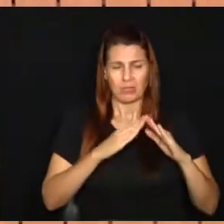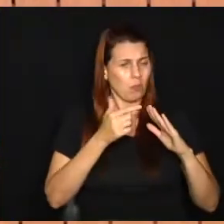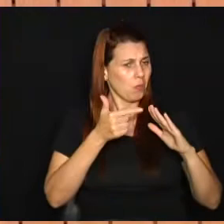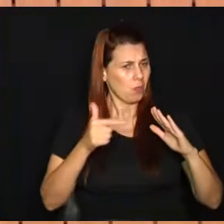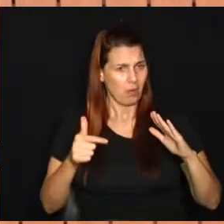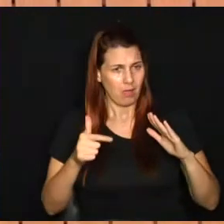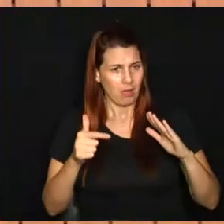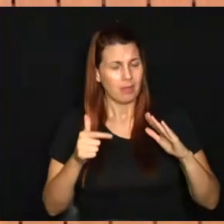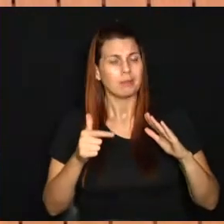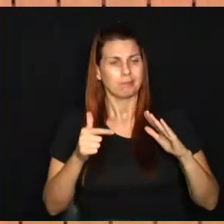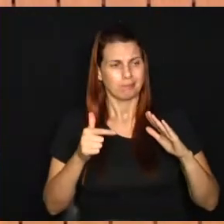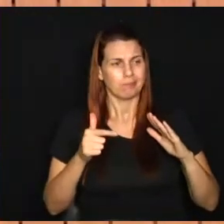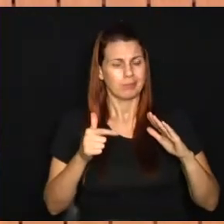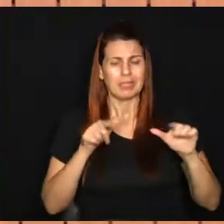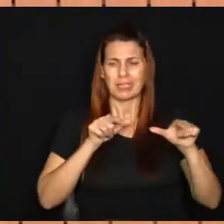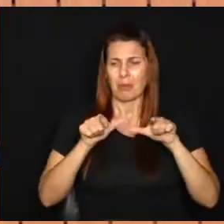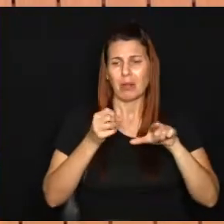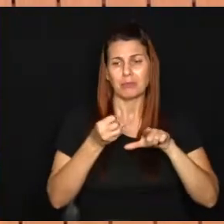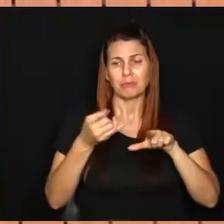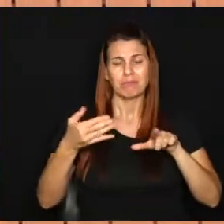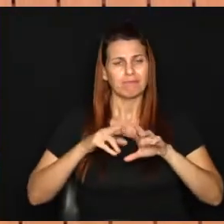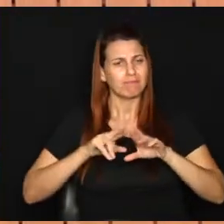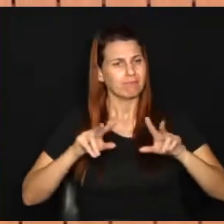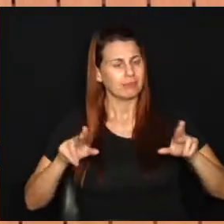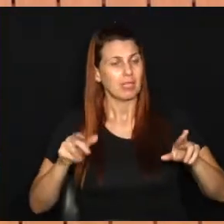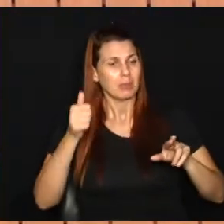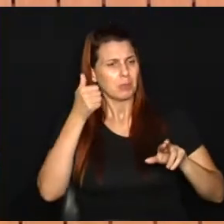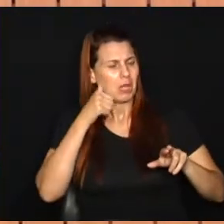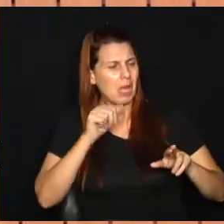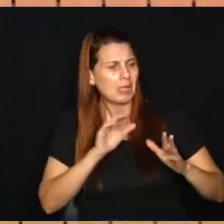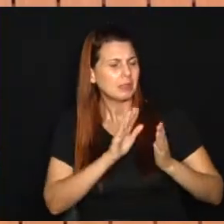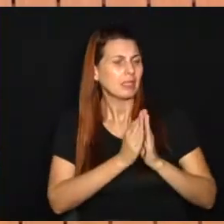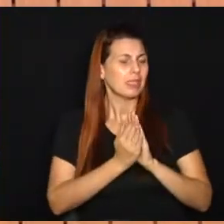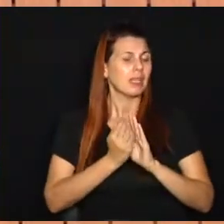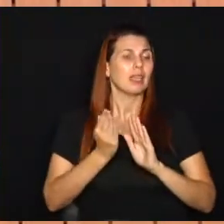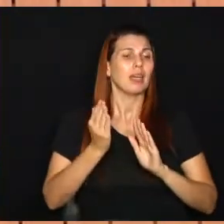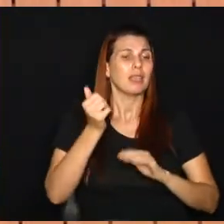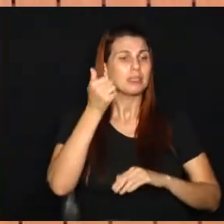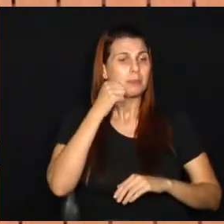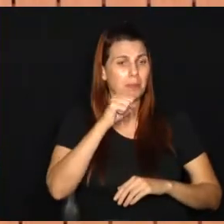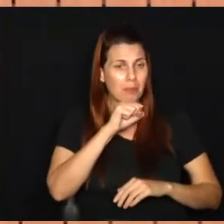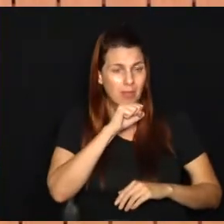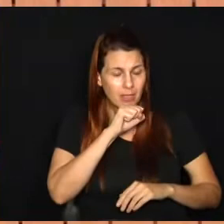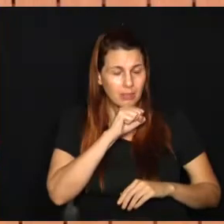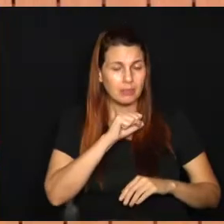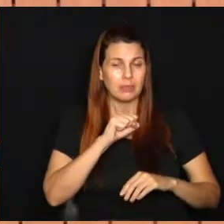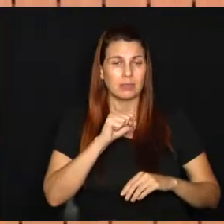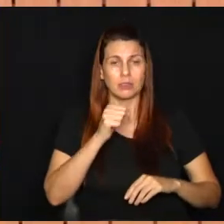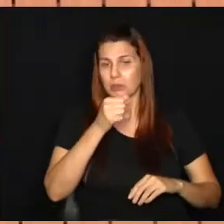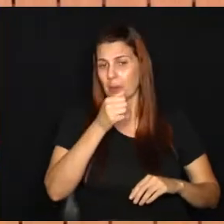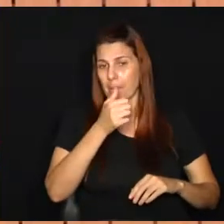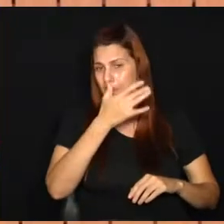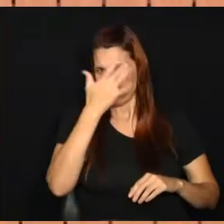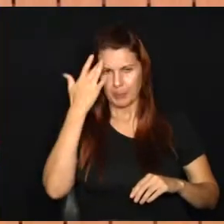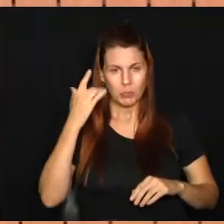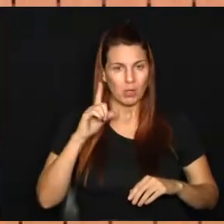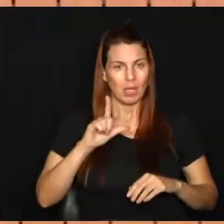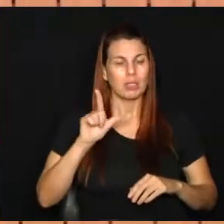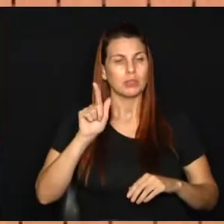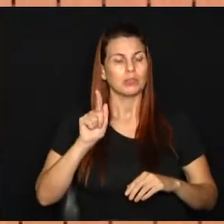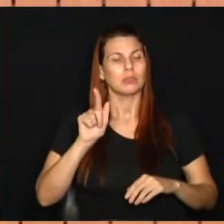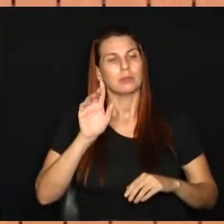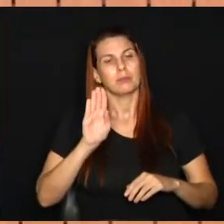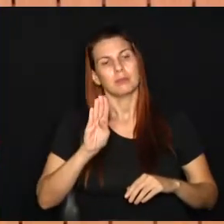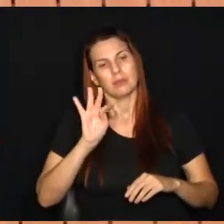está nos mais diversos trabalhos, as mulheres trans, as mães, né, de pessoas LGBTs que temem